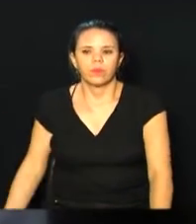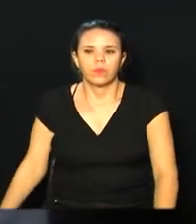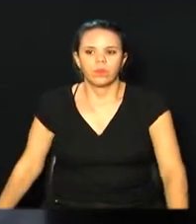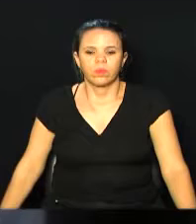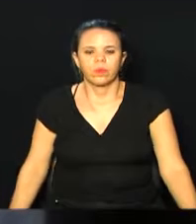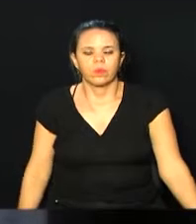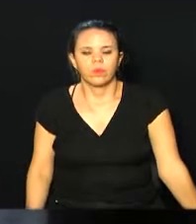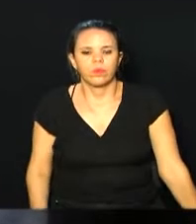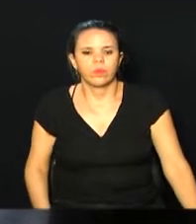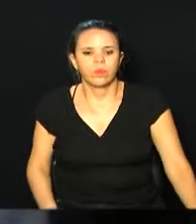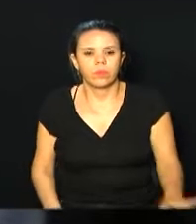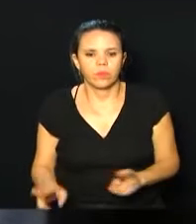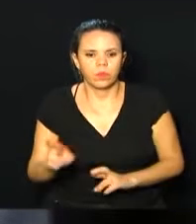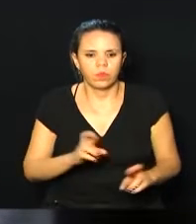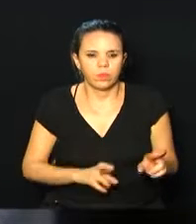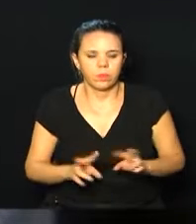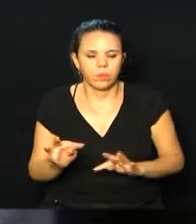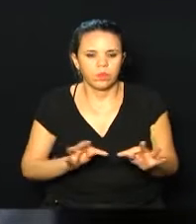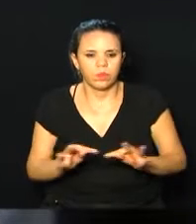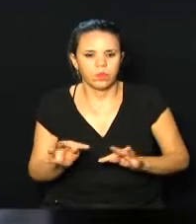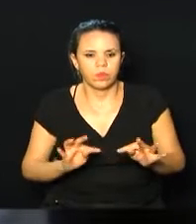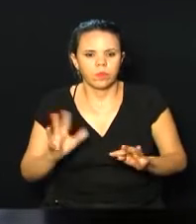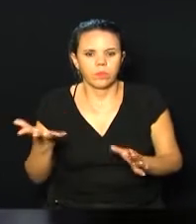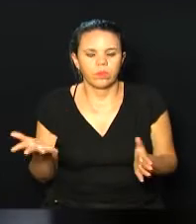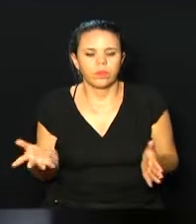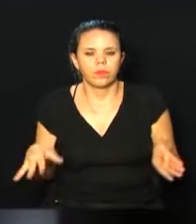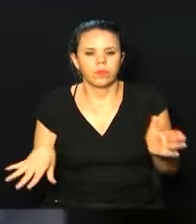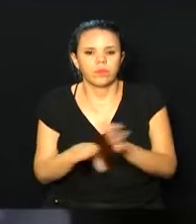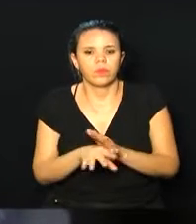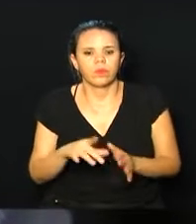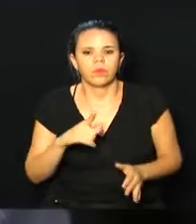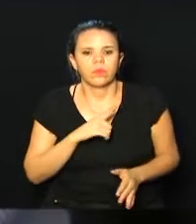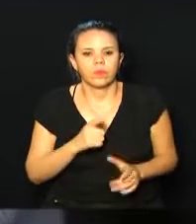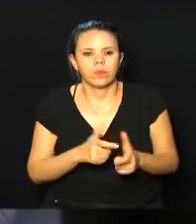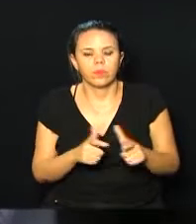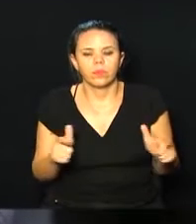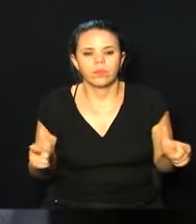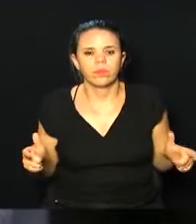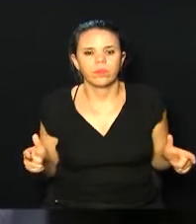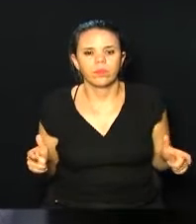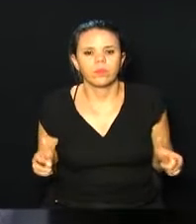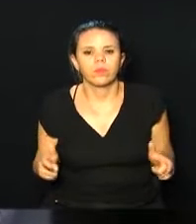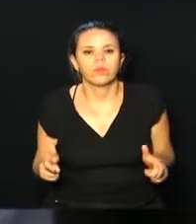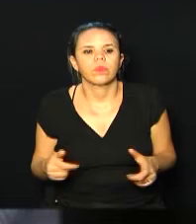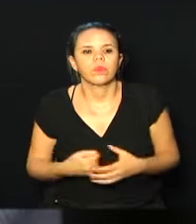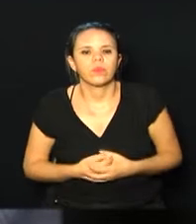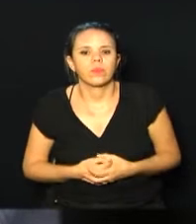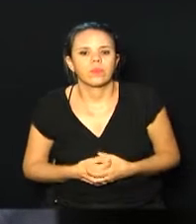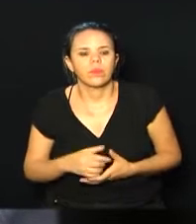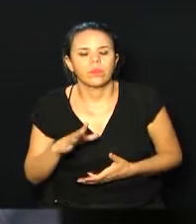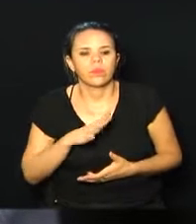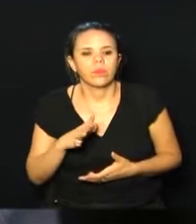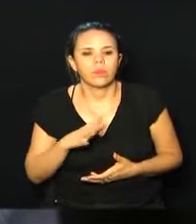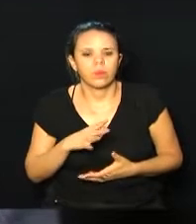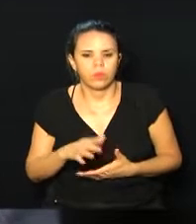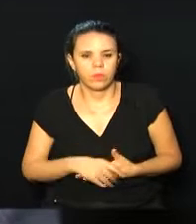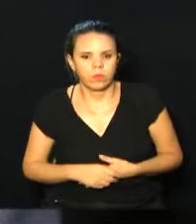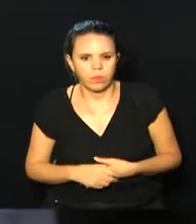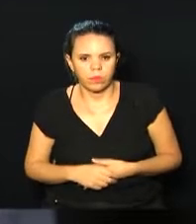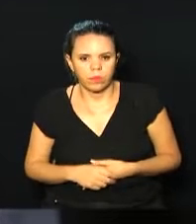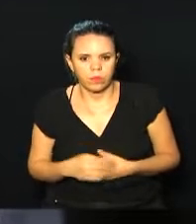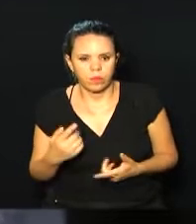índices pluviométricos que vão a cair na cidade, o aumento da área impermeável da cidade, que é uma